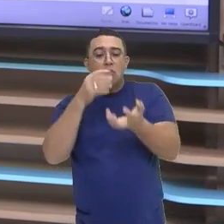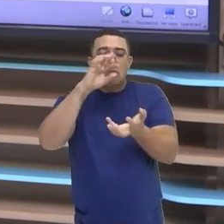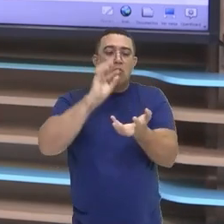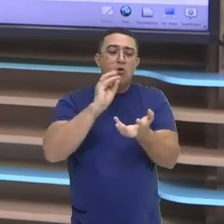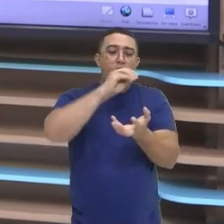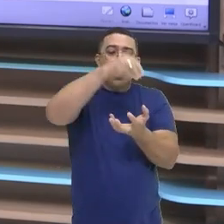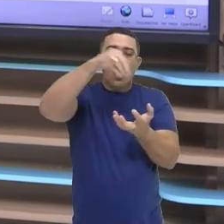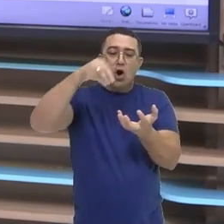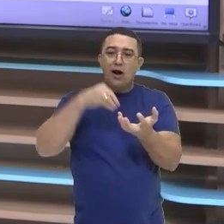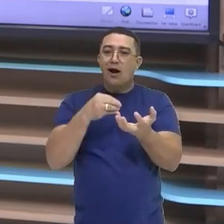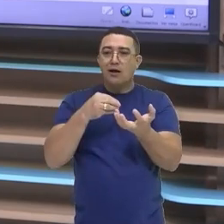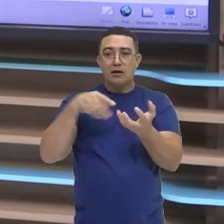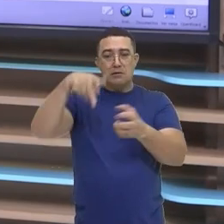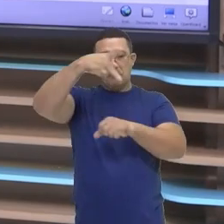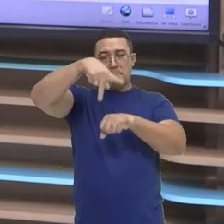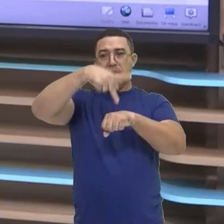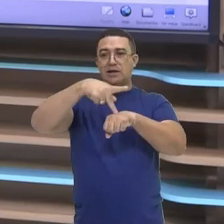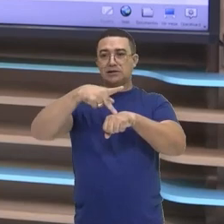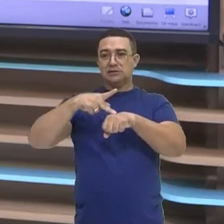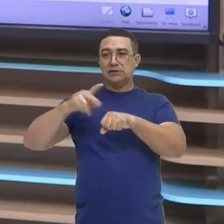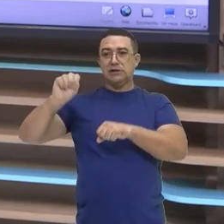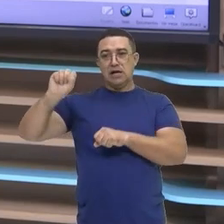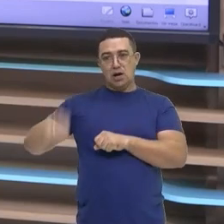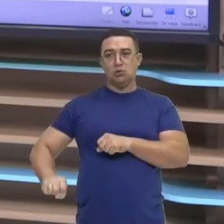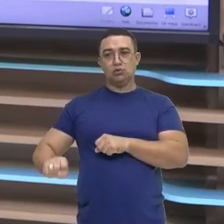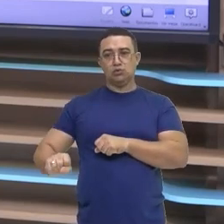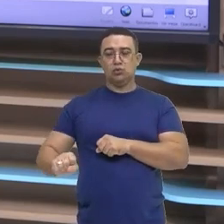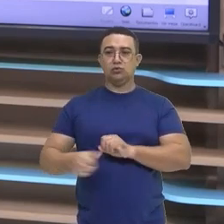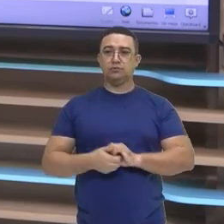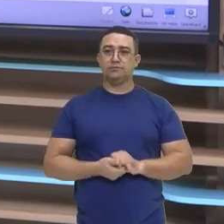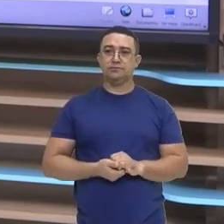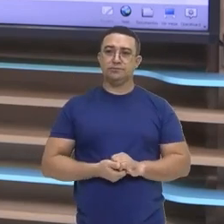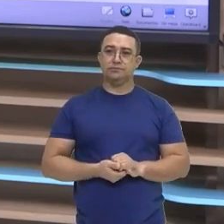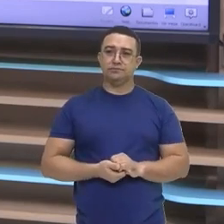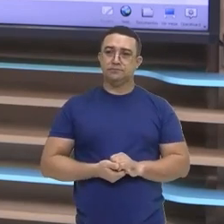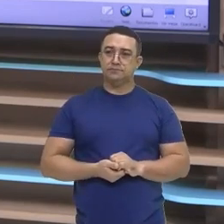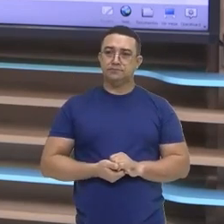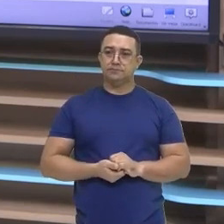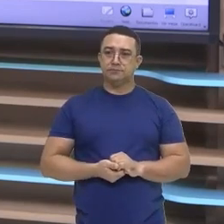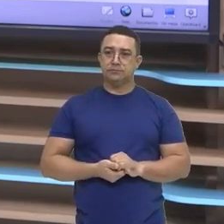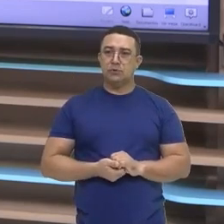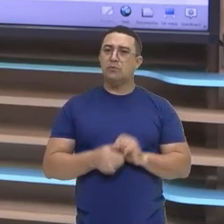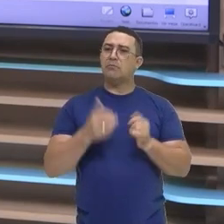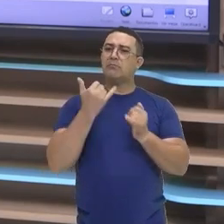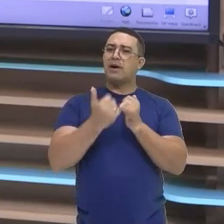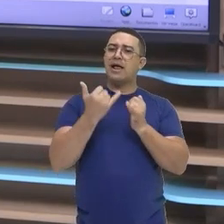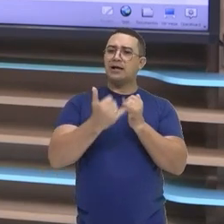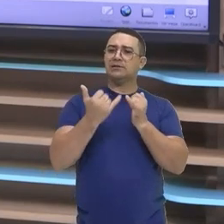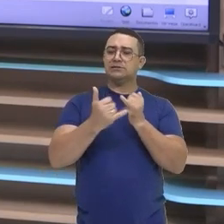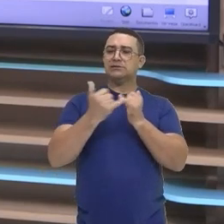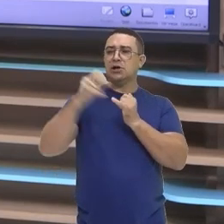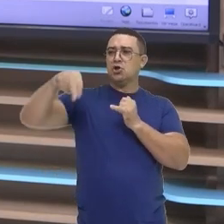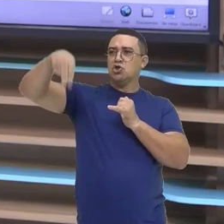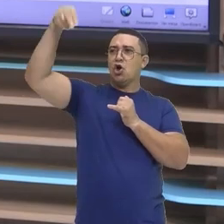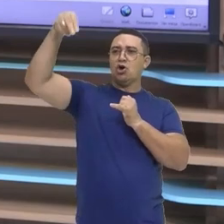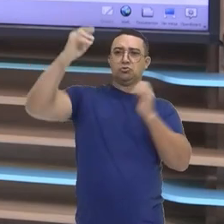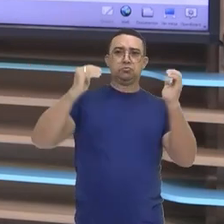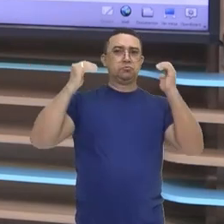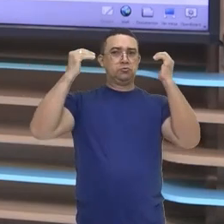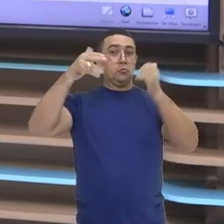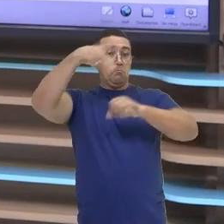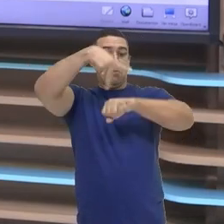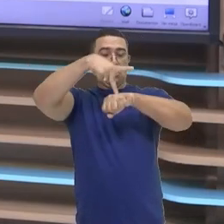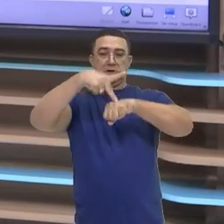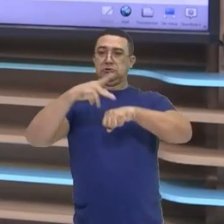países mais abaixo, né? Mais ao sul, como se eles fossem subordinados aos países do hemisfério norte, né? Que são